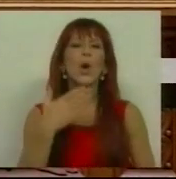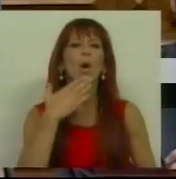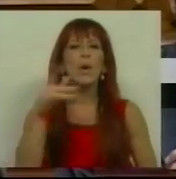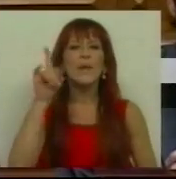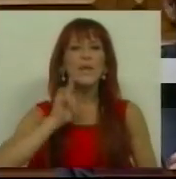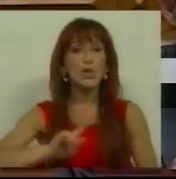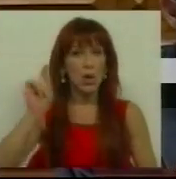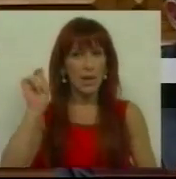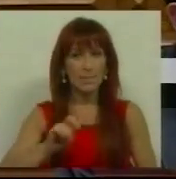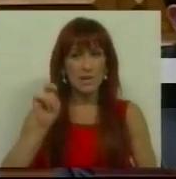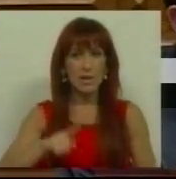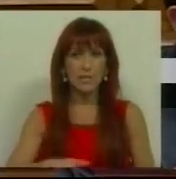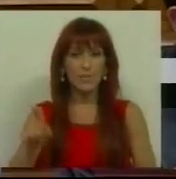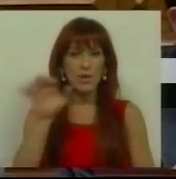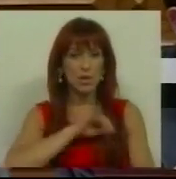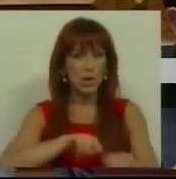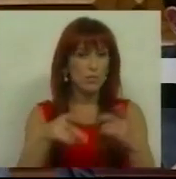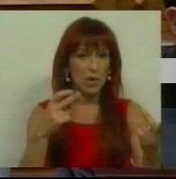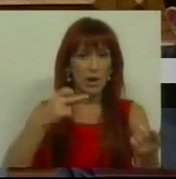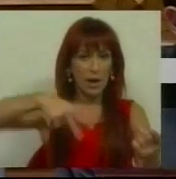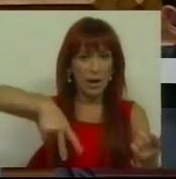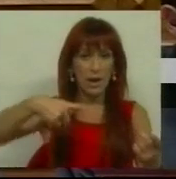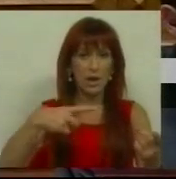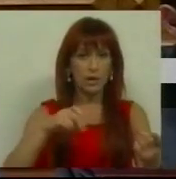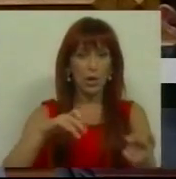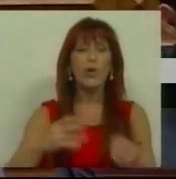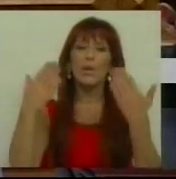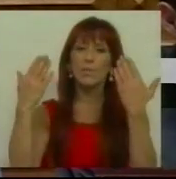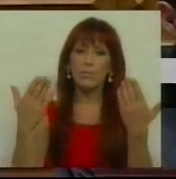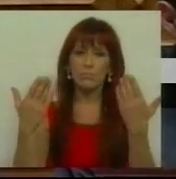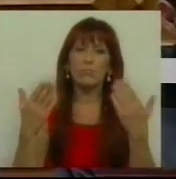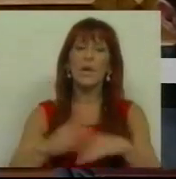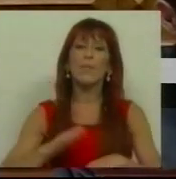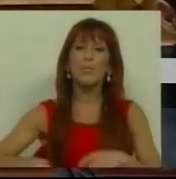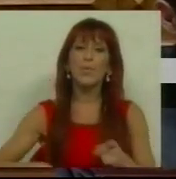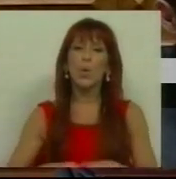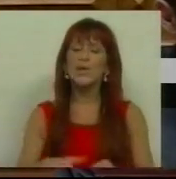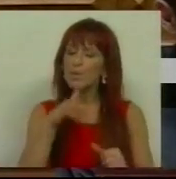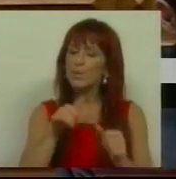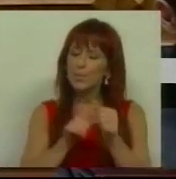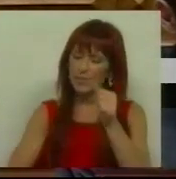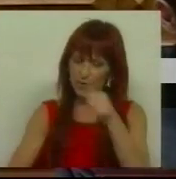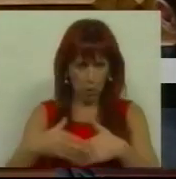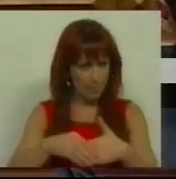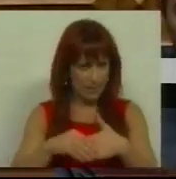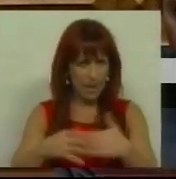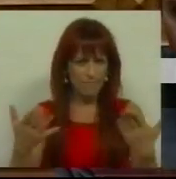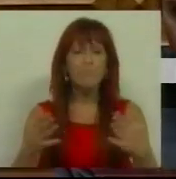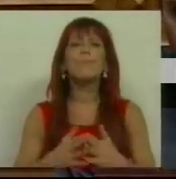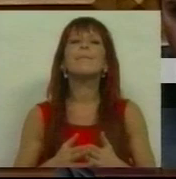Muito obrigada, Sra. Presidente. Sr. Deputado António Braga, cumprimentá-lo pela sua intervenção.